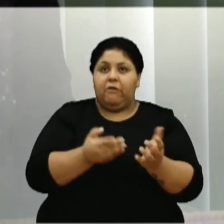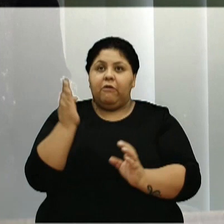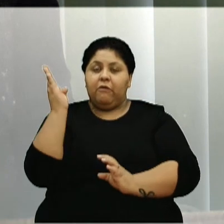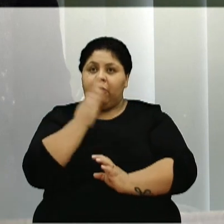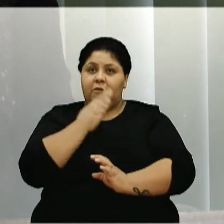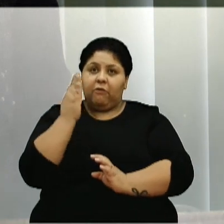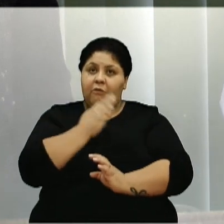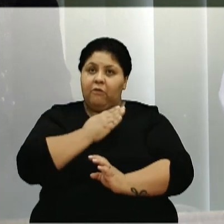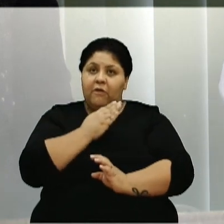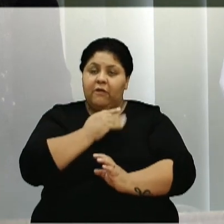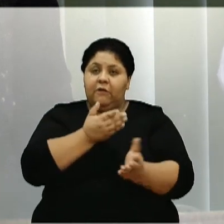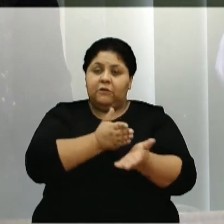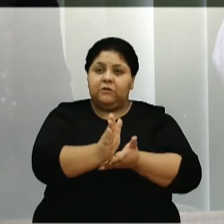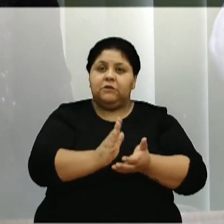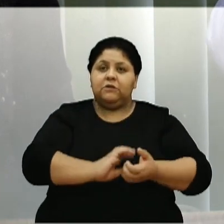no licenciamento.